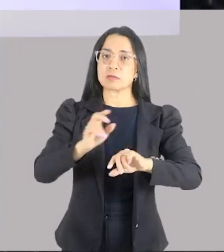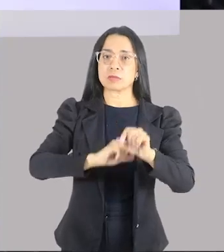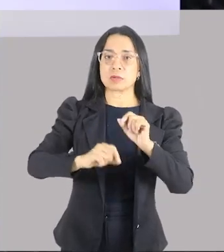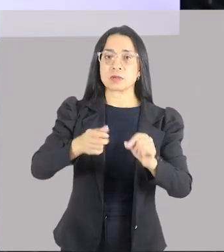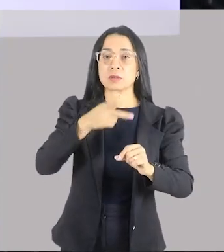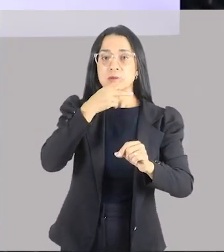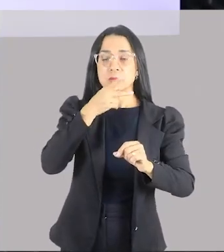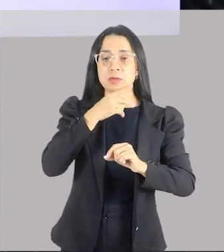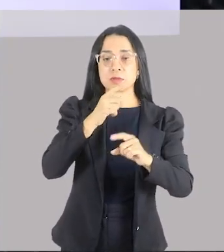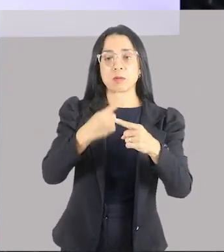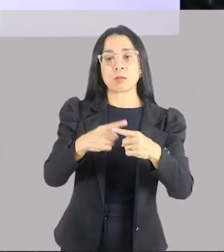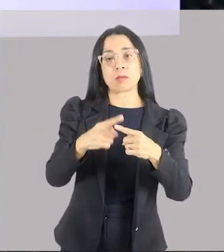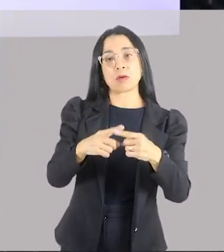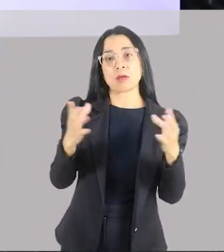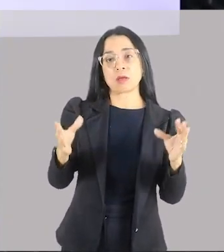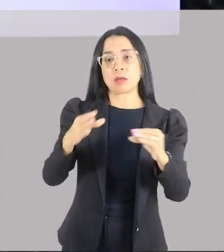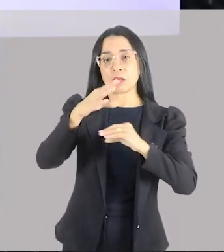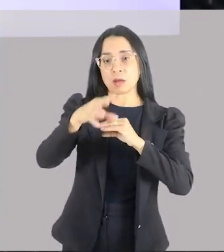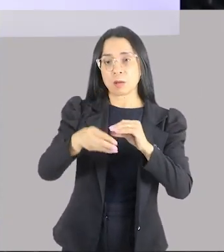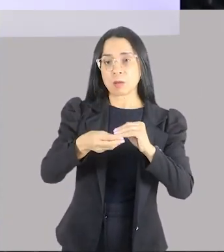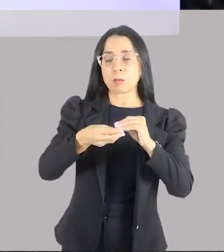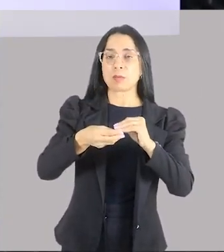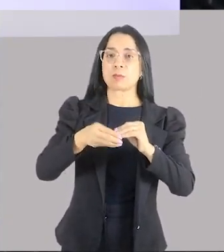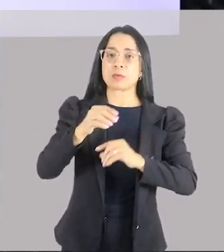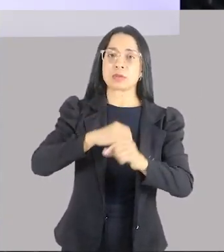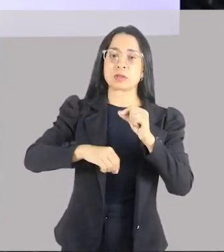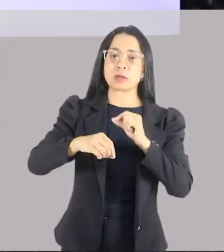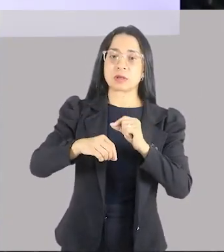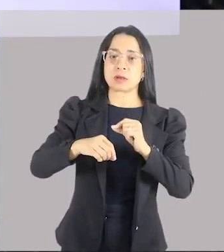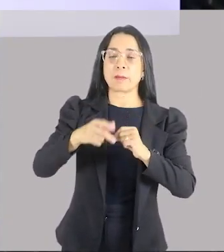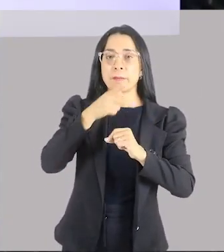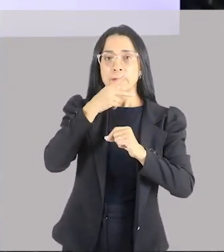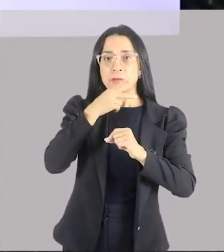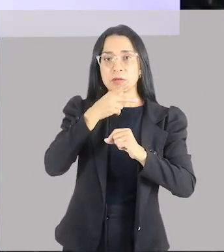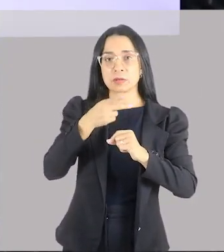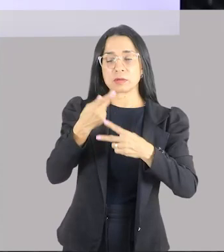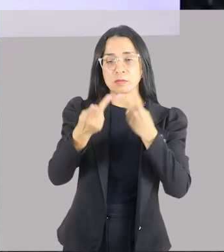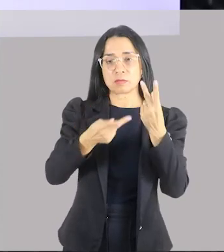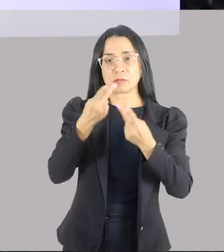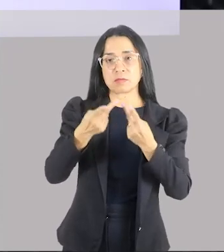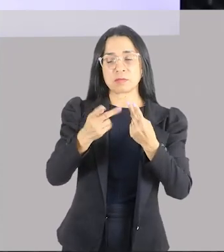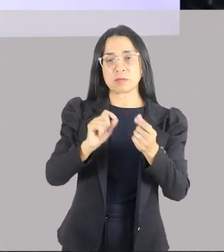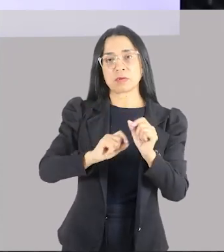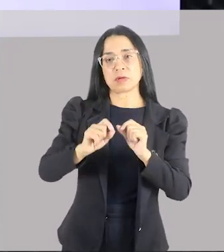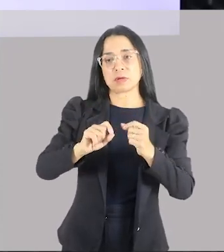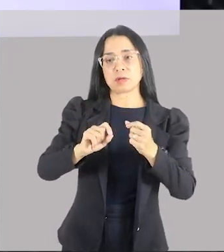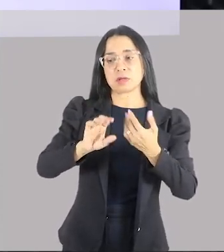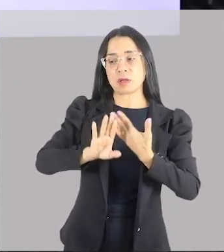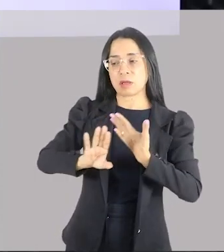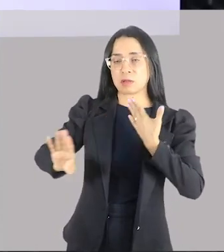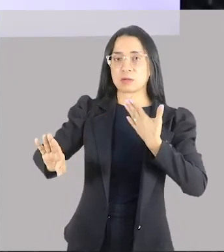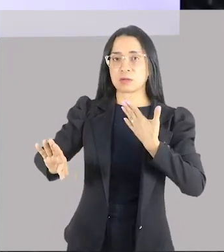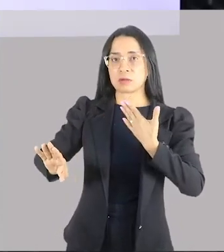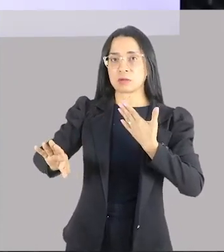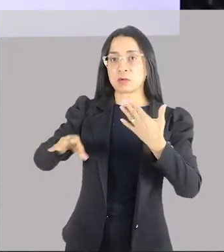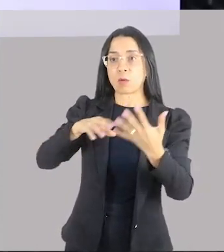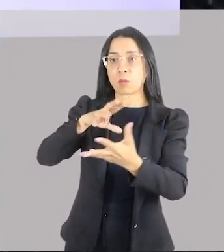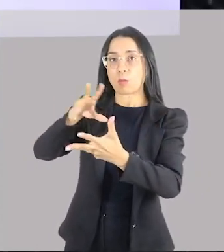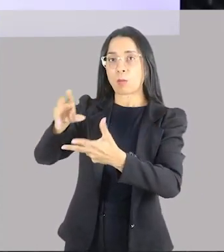complementar, porque Platão ele é excludente. Platão diz que você tem que ficar só com o mundo inteligível e abandonar o mundo